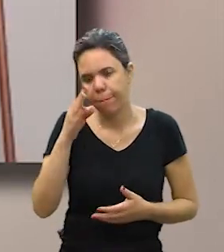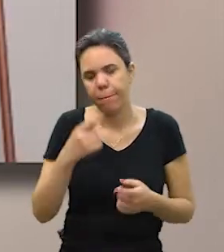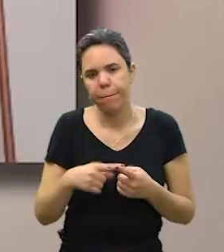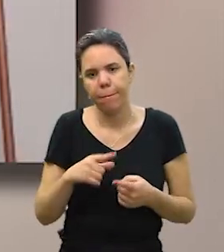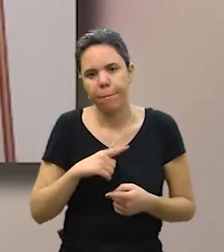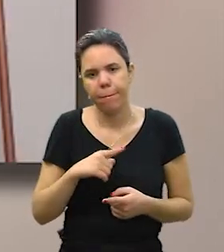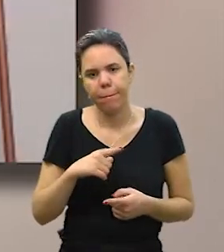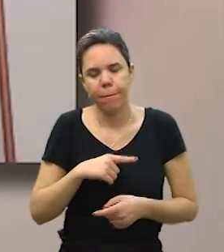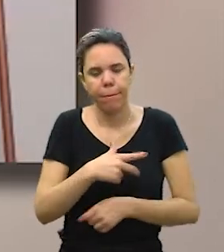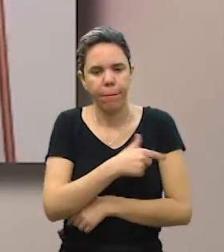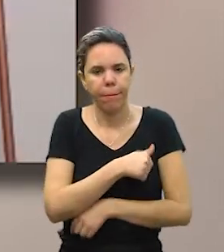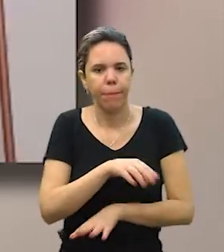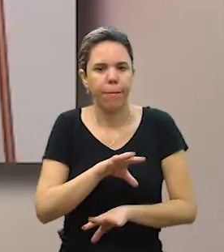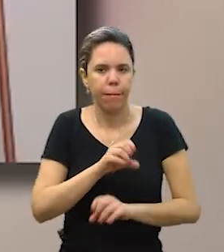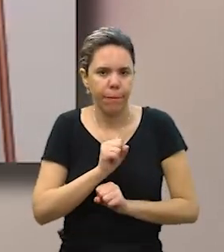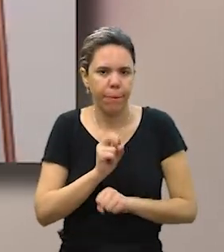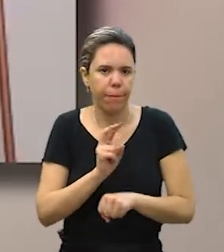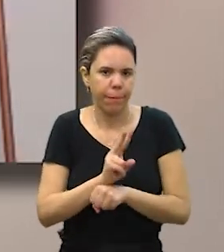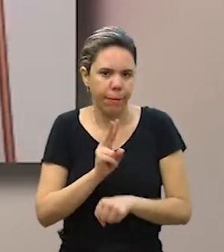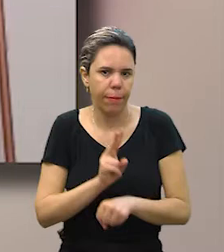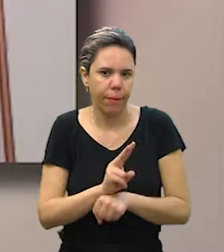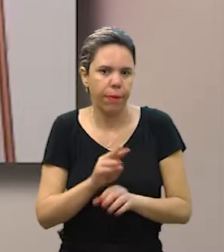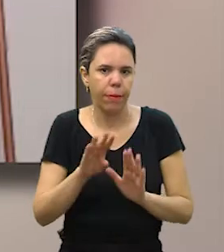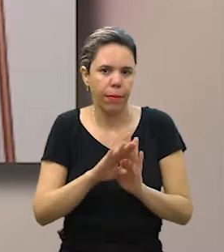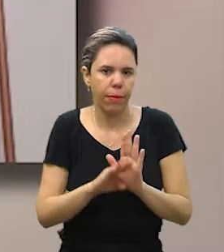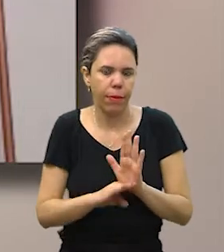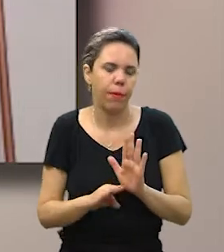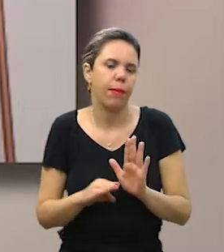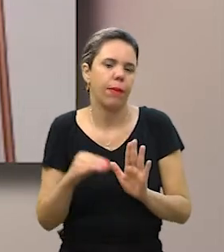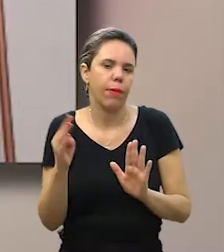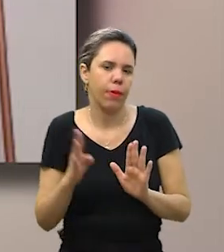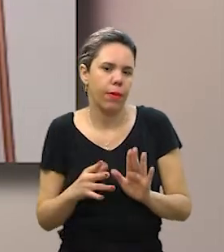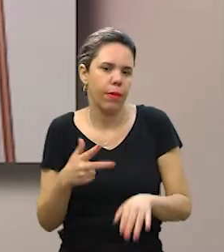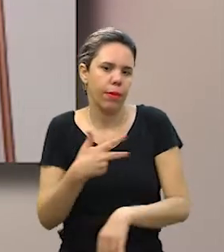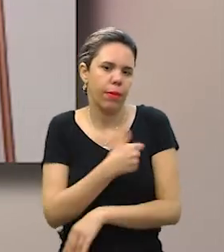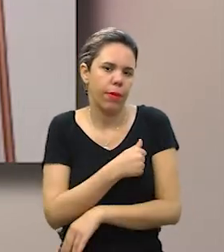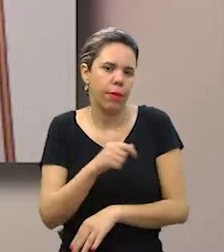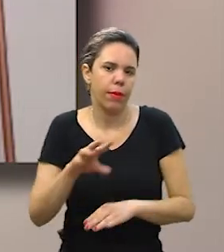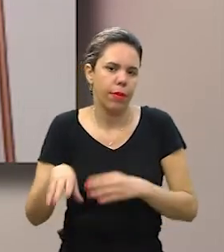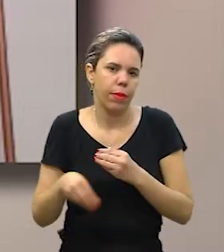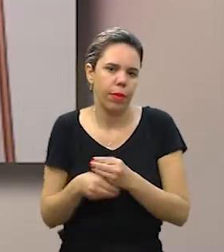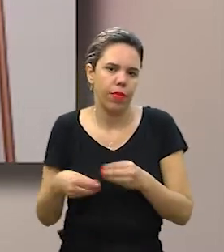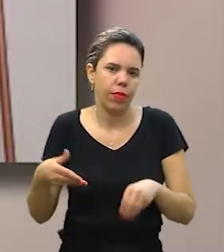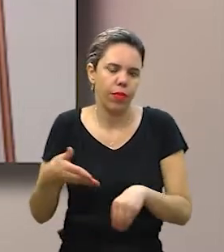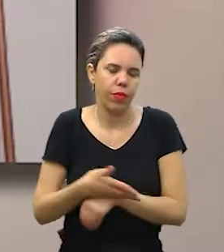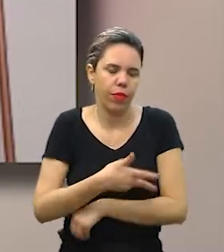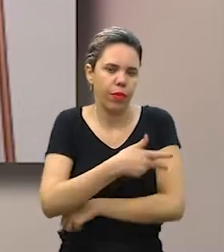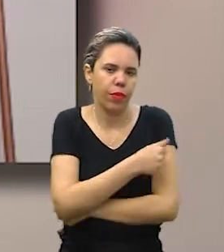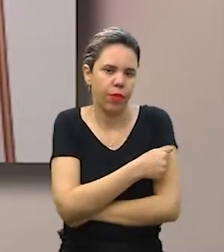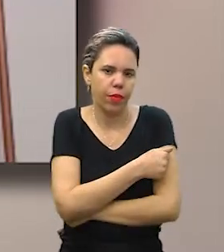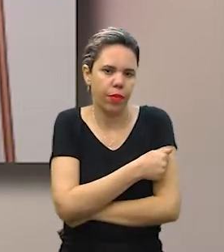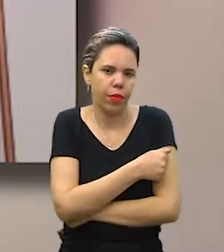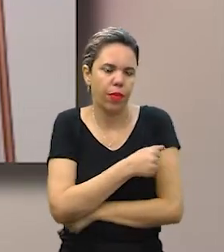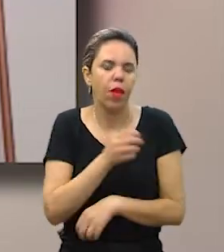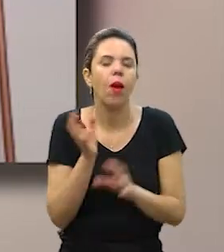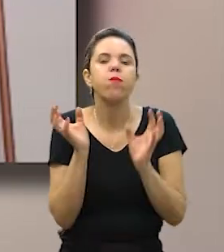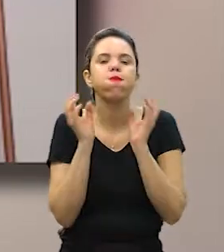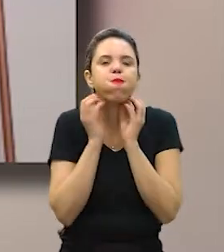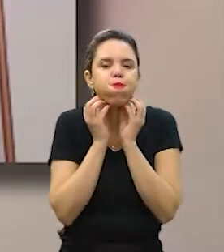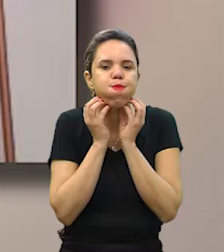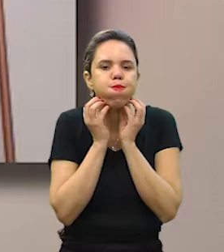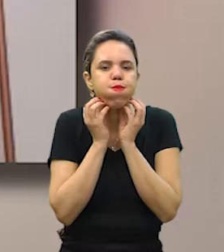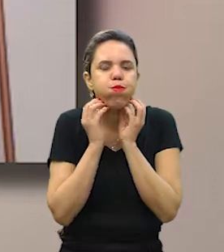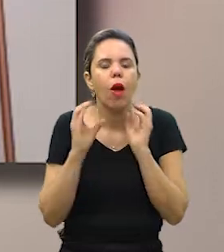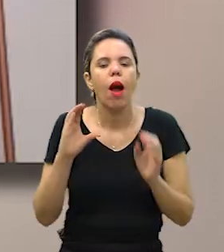principalmente por termos na vacina, né? Então, o Programa Nacional de Imunização ele já incluiu a vacina de cachumba